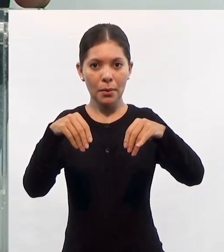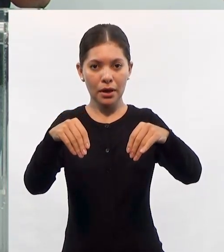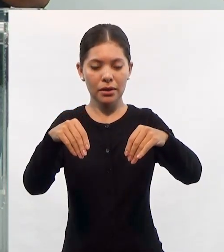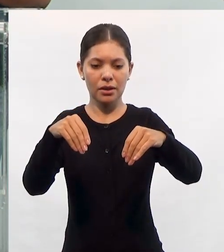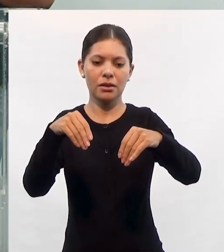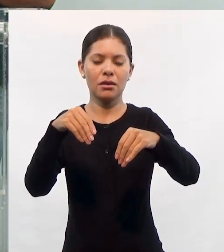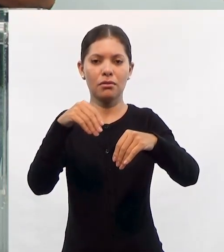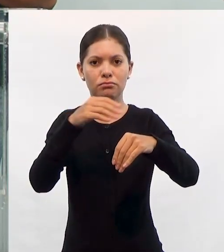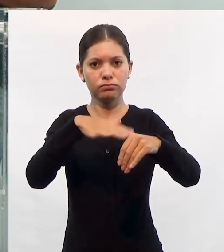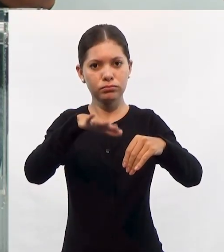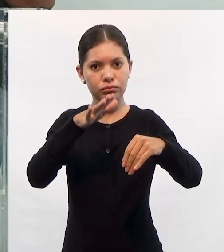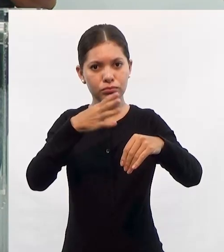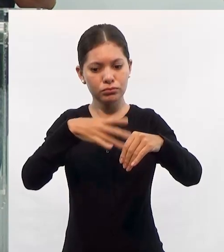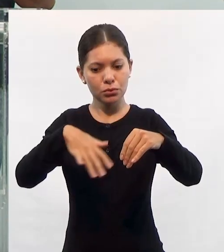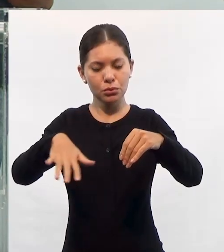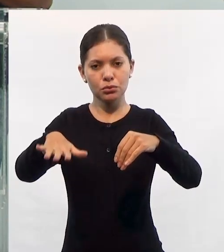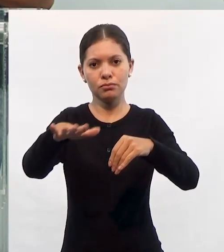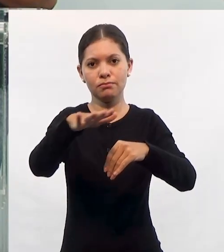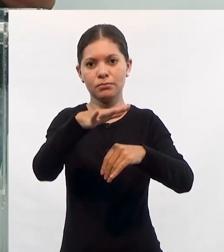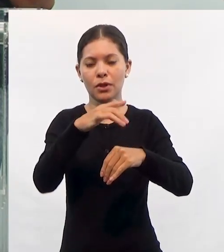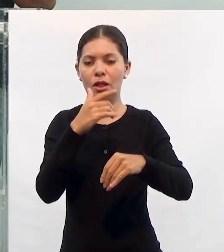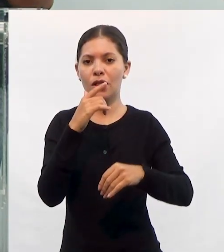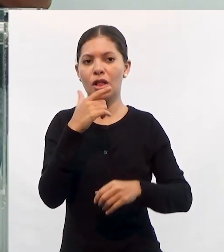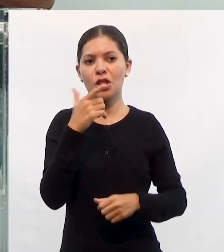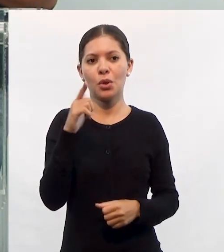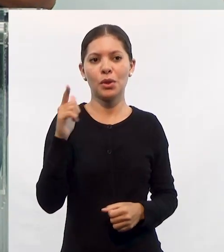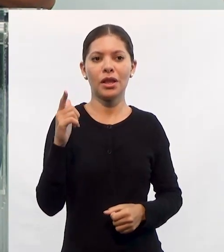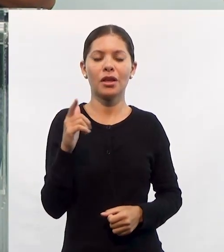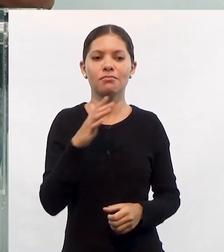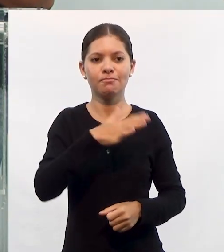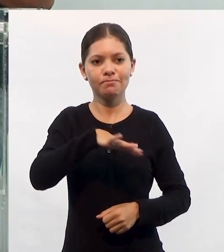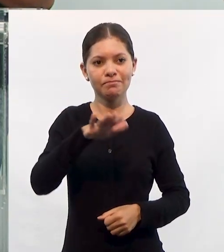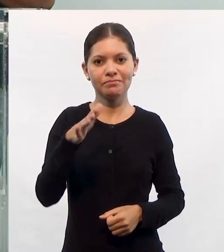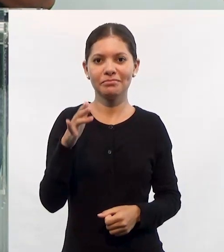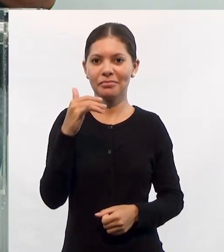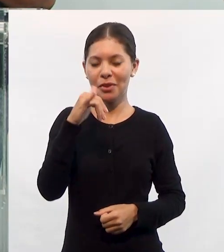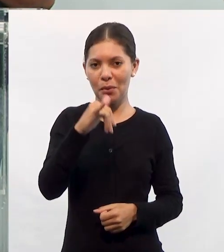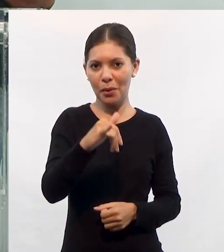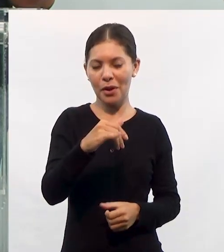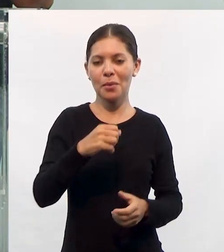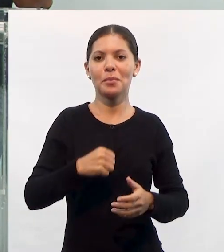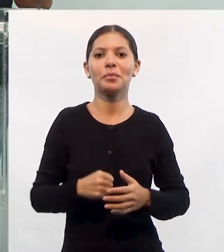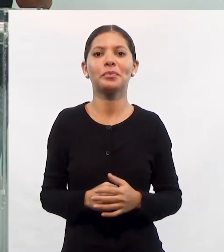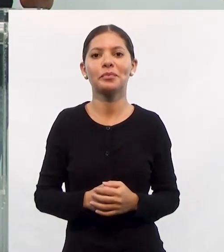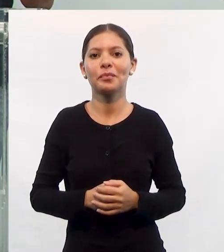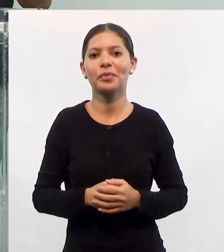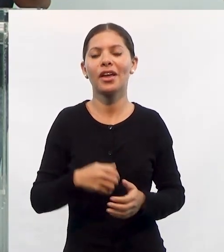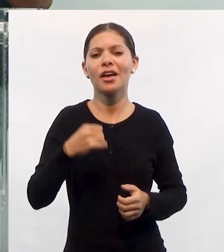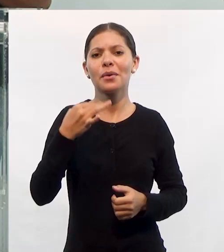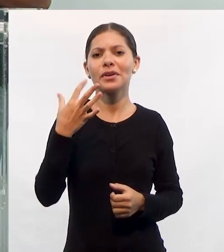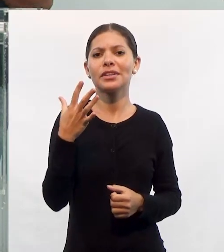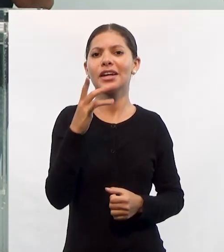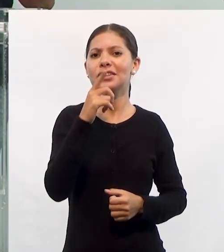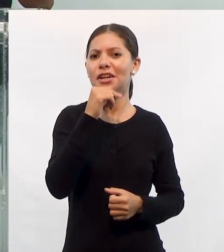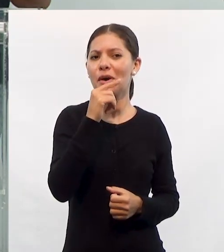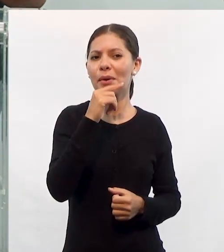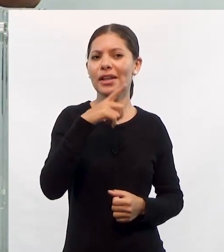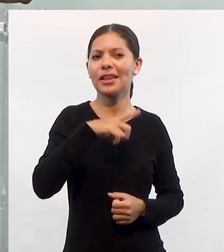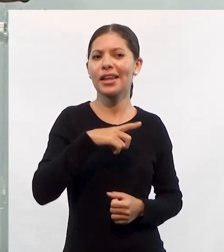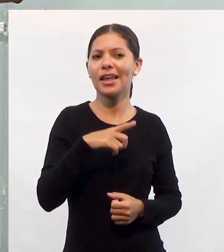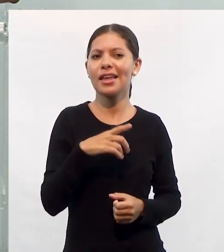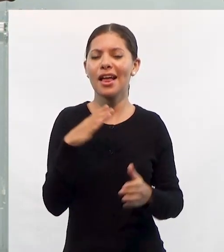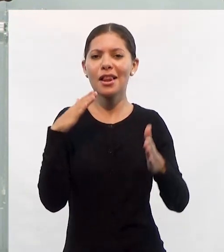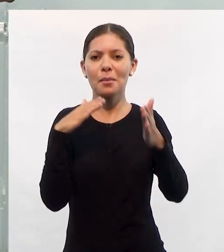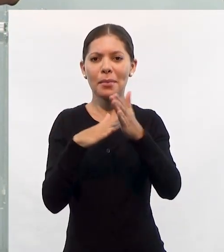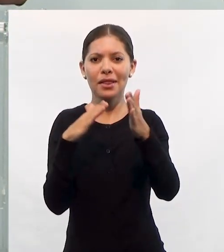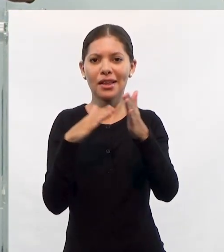não tem como construir muitos moinhos de ventos para produzir energia eólica. A quantidade de água que tem na ilha também